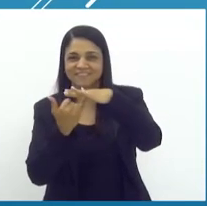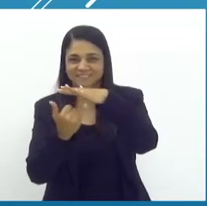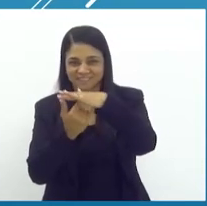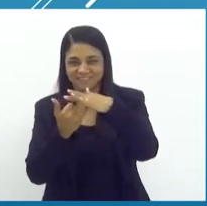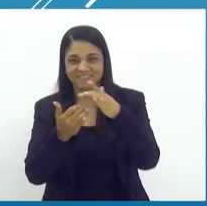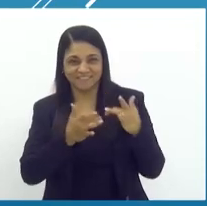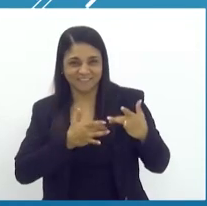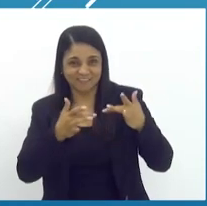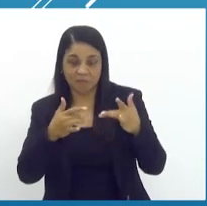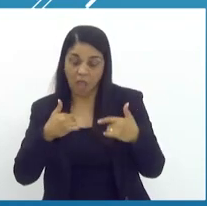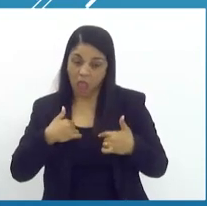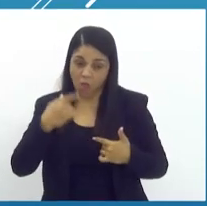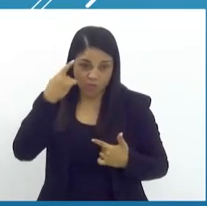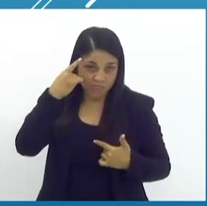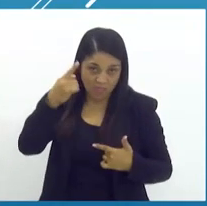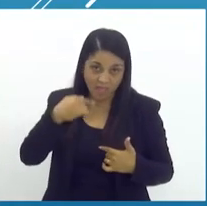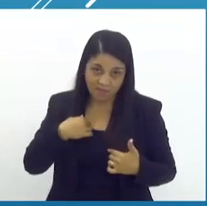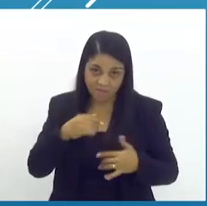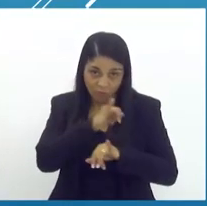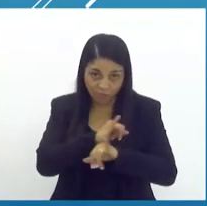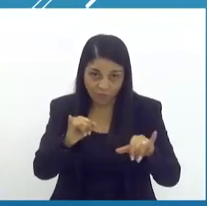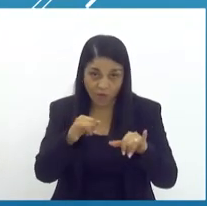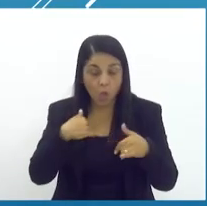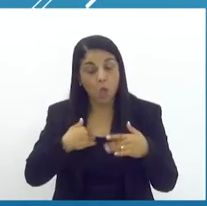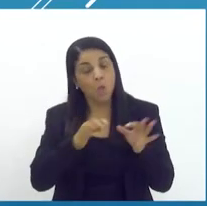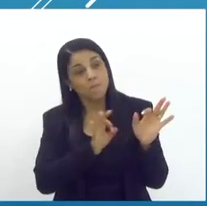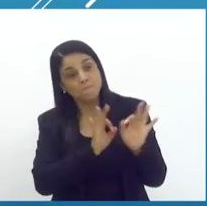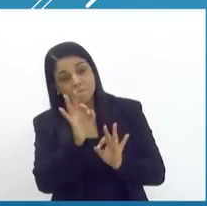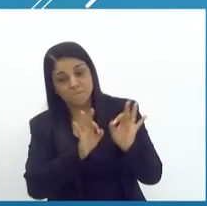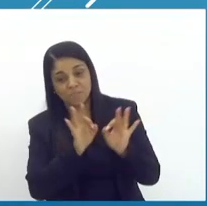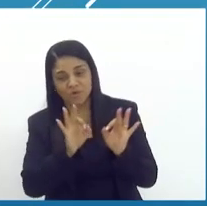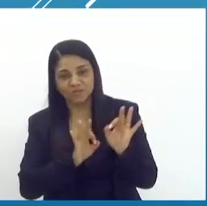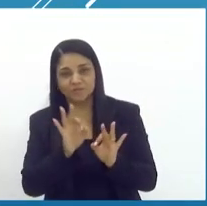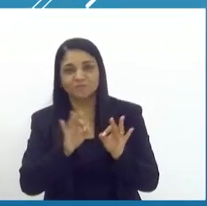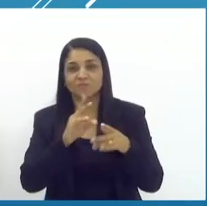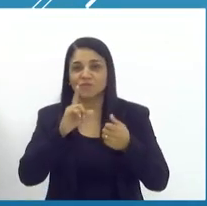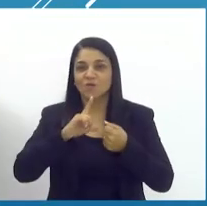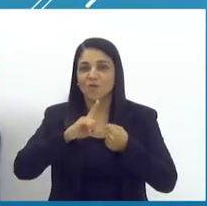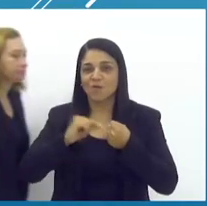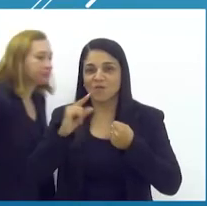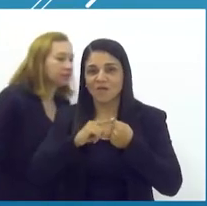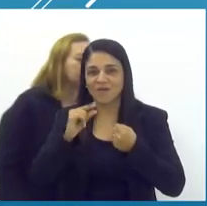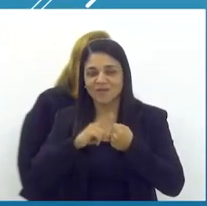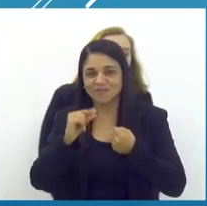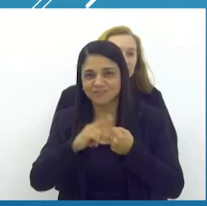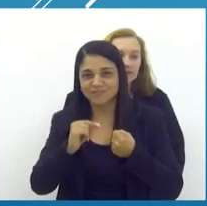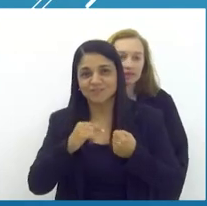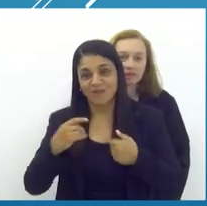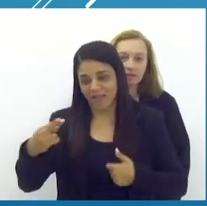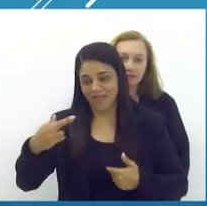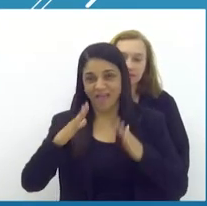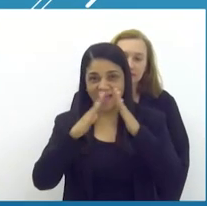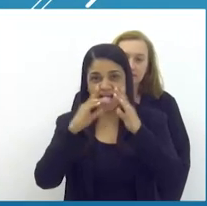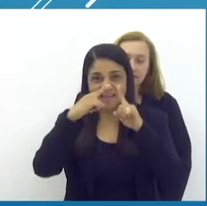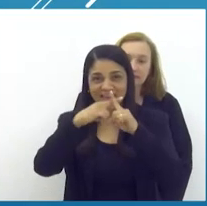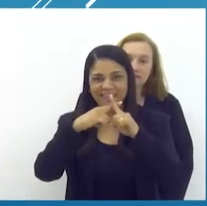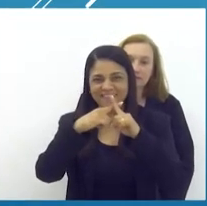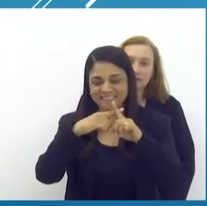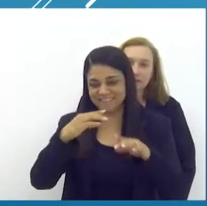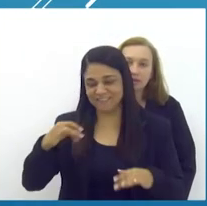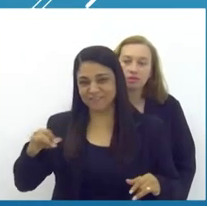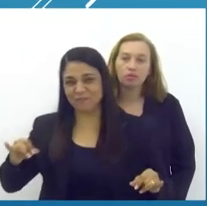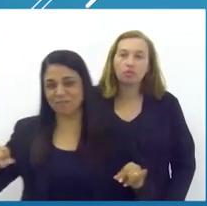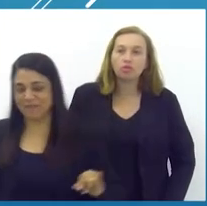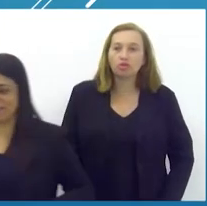eu não sou não mas vou dar ideia pode gerenciar tô pensando de montar juntamente com aquele artigo é a igreja do pequeno sofredor